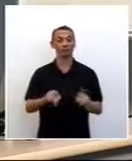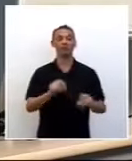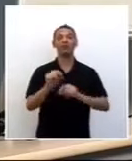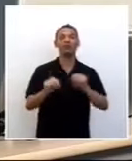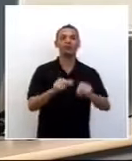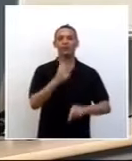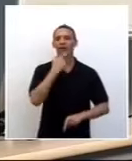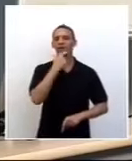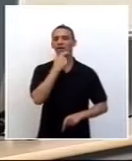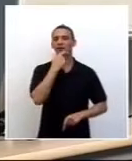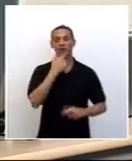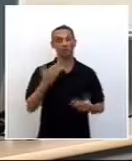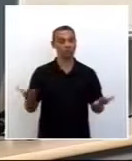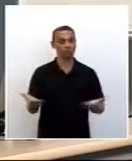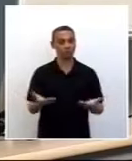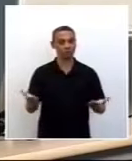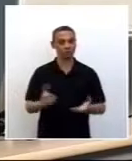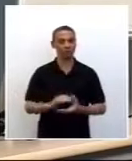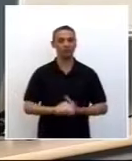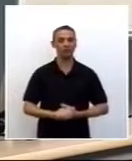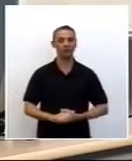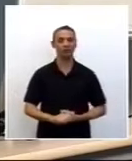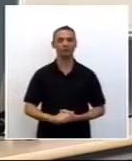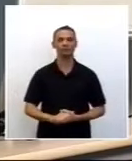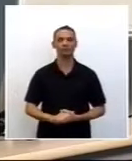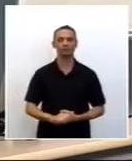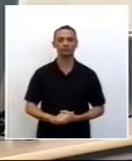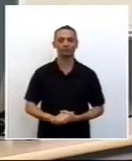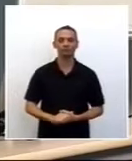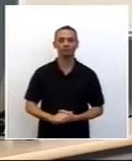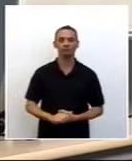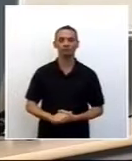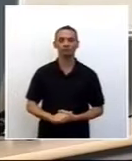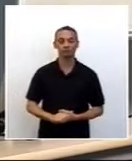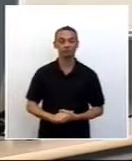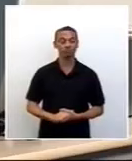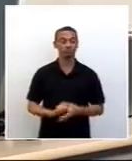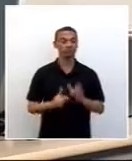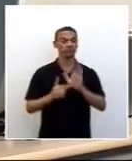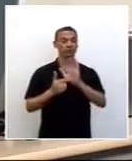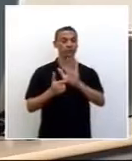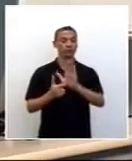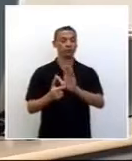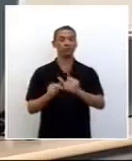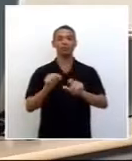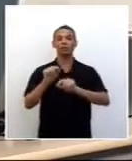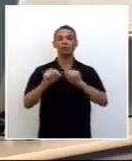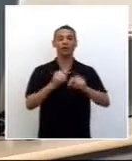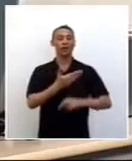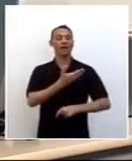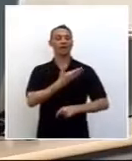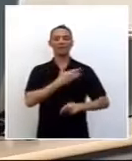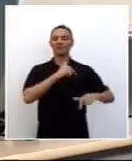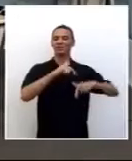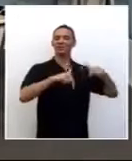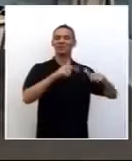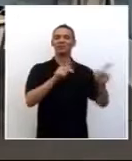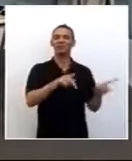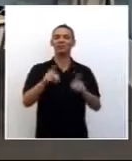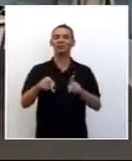ofereço a professora de inglês introduce My New Partner eu vou apresentar a vocês o meu novo colega de